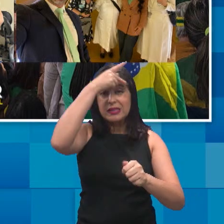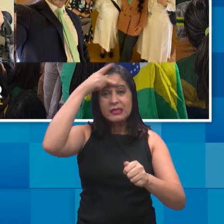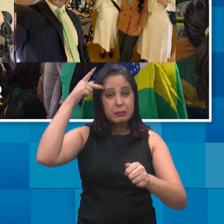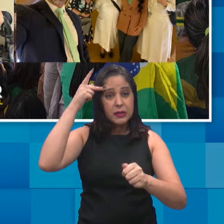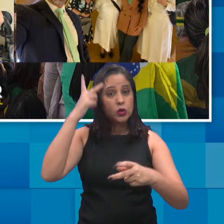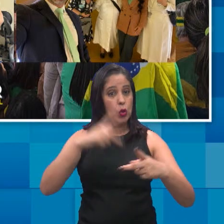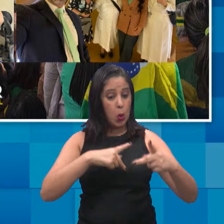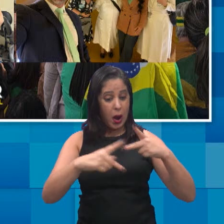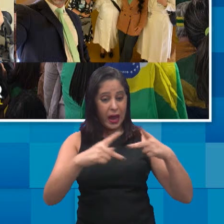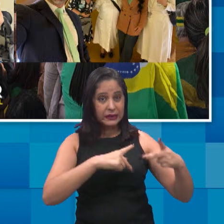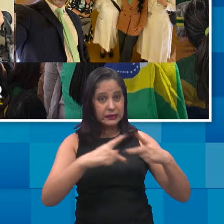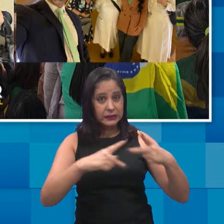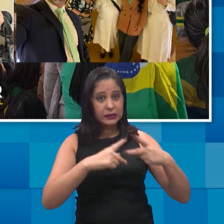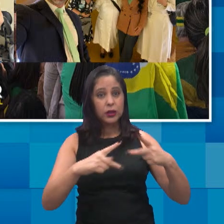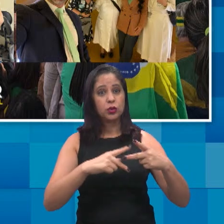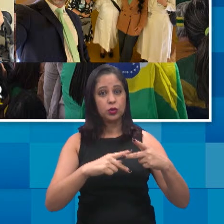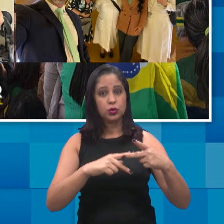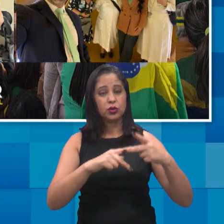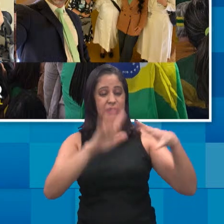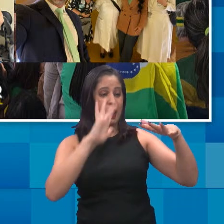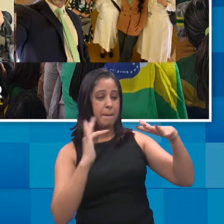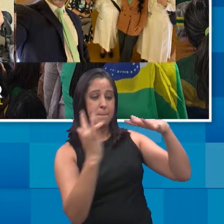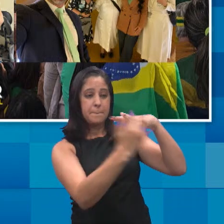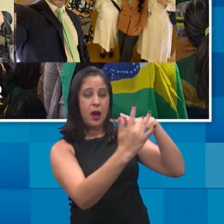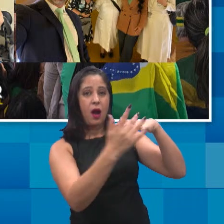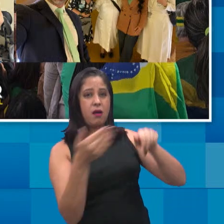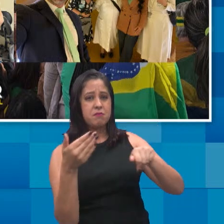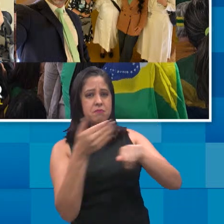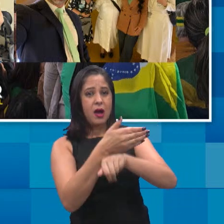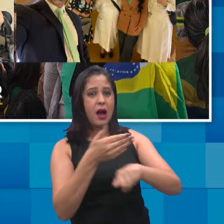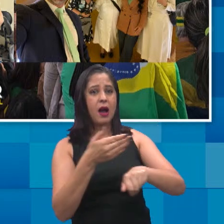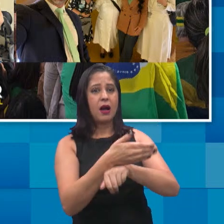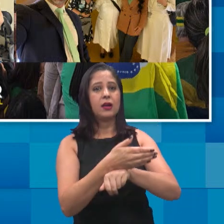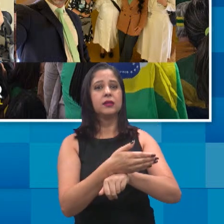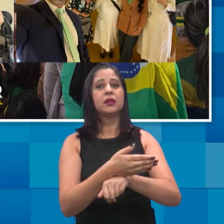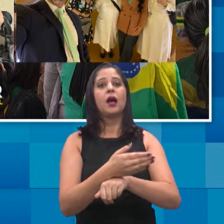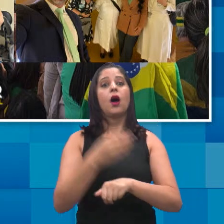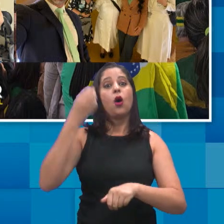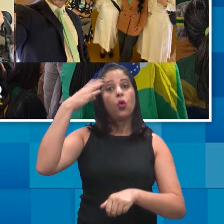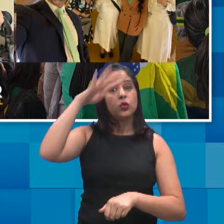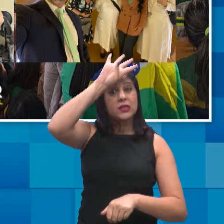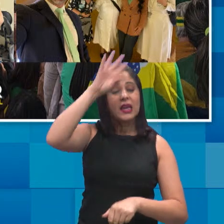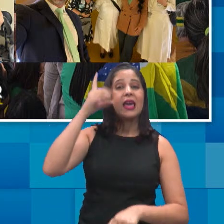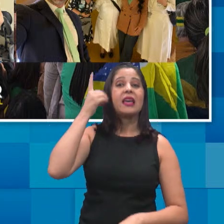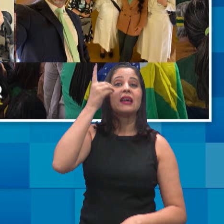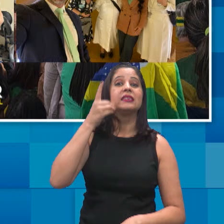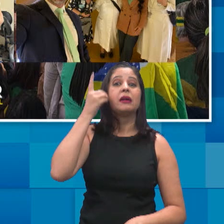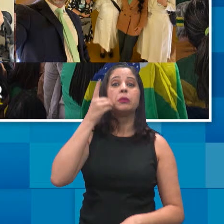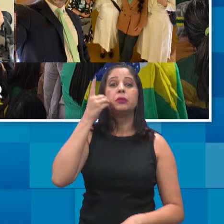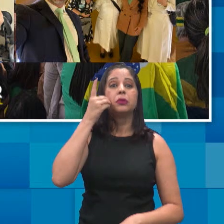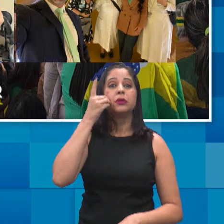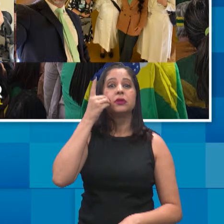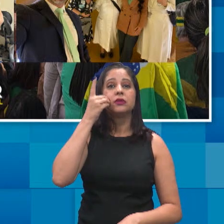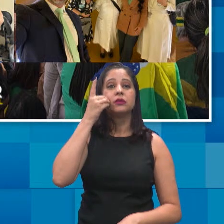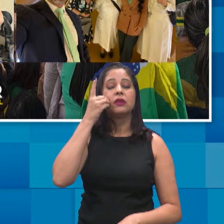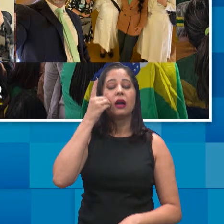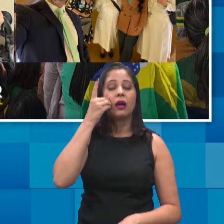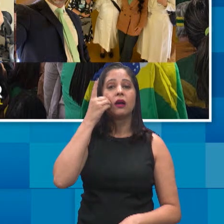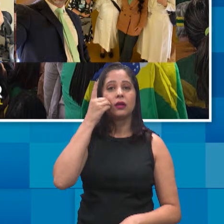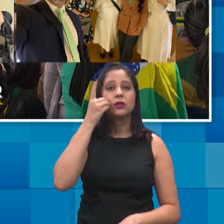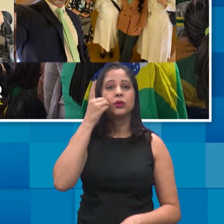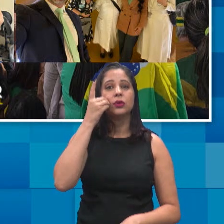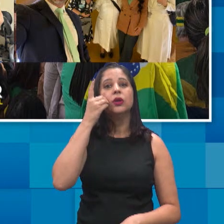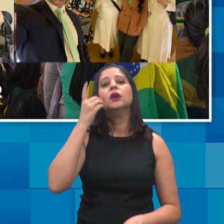que acessaram a nossa rede social. Sena, deputada Letícia, nós não vamos ter um ato aqui em São José dos Campos, e a